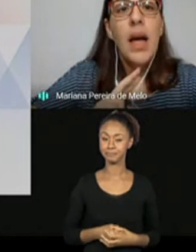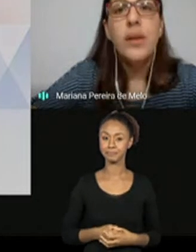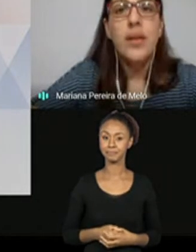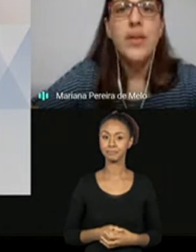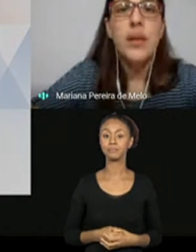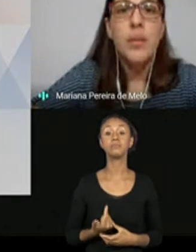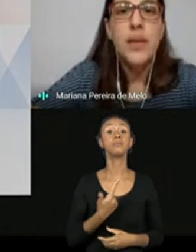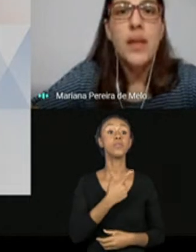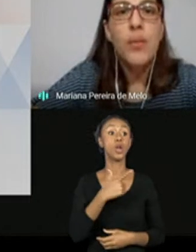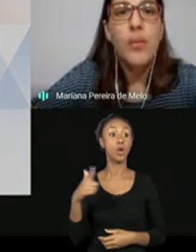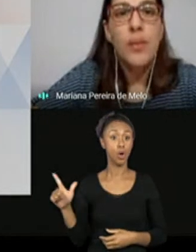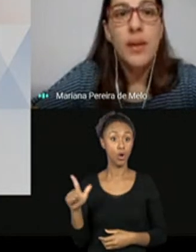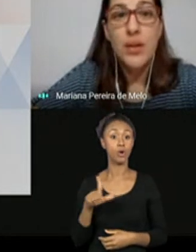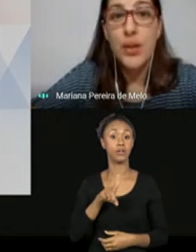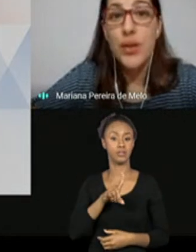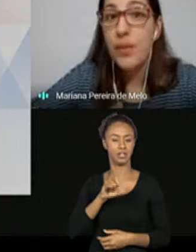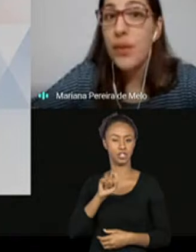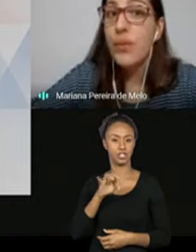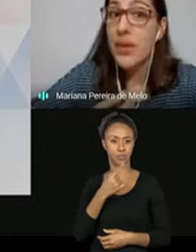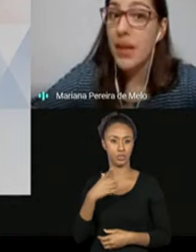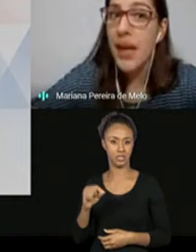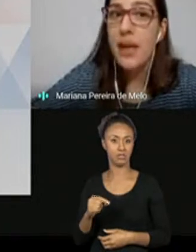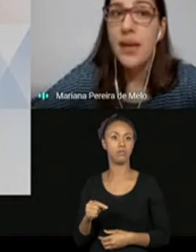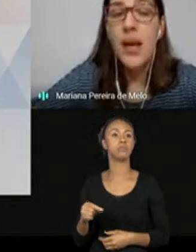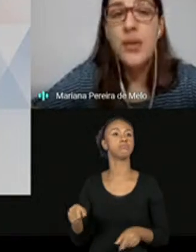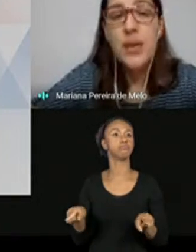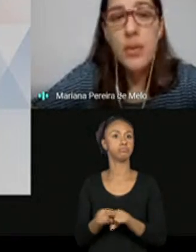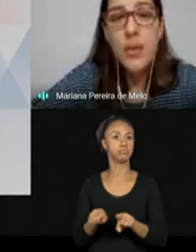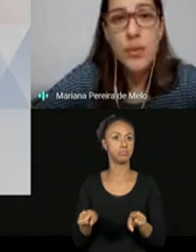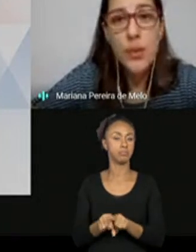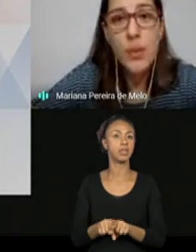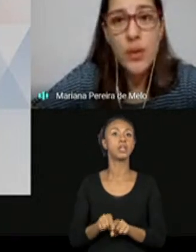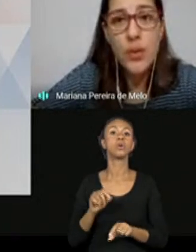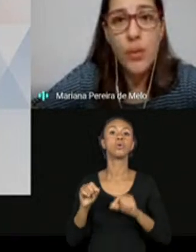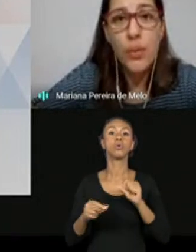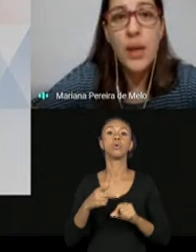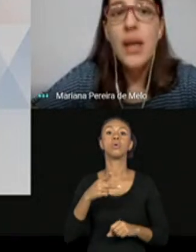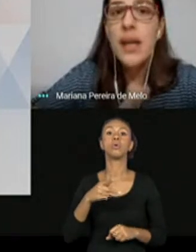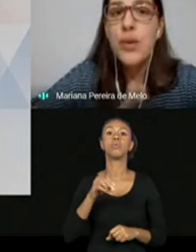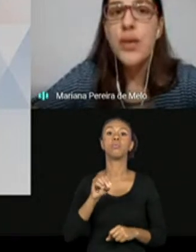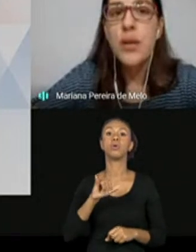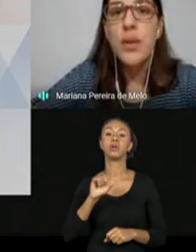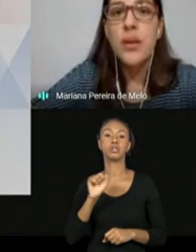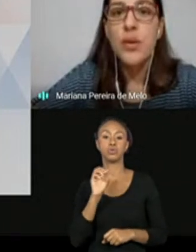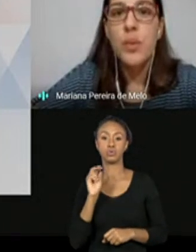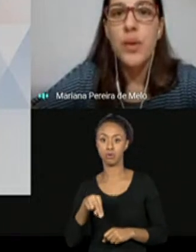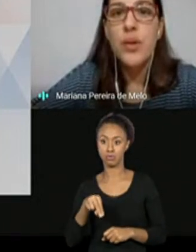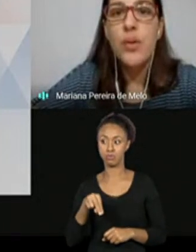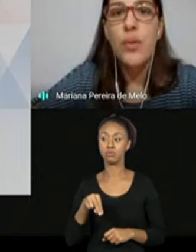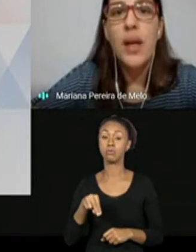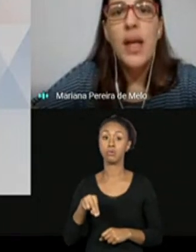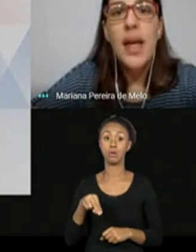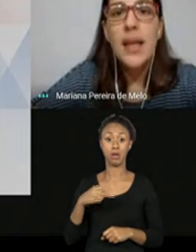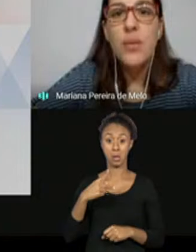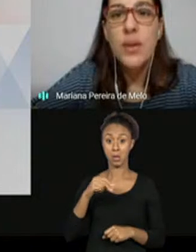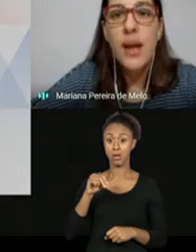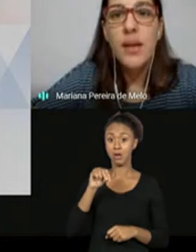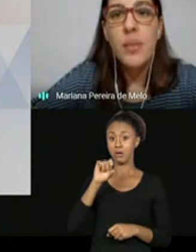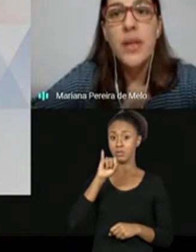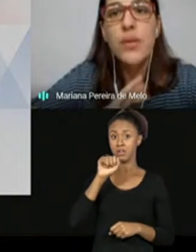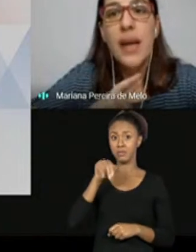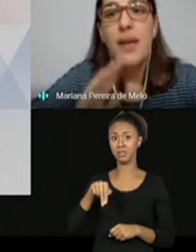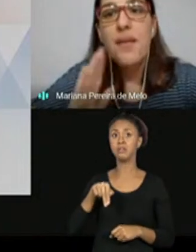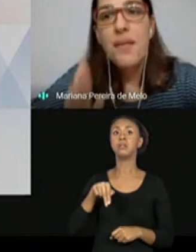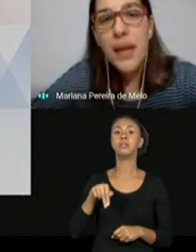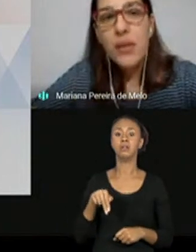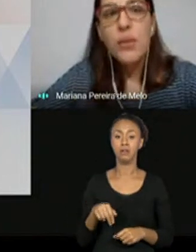A outra distribuição que a gente viu discreta é a distribuição de Poisson. E a distribuição de Poisson, ela é usada